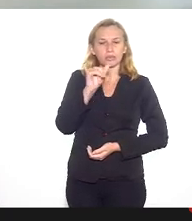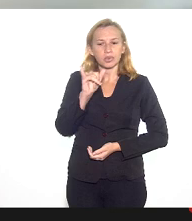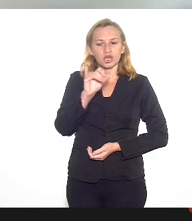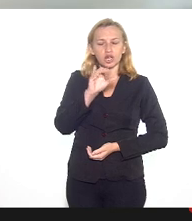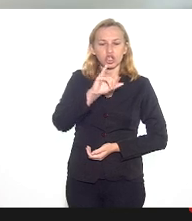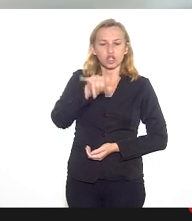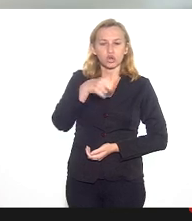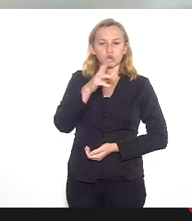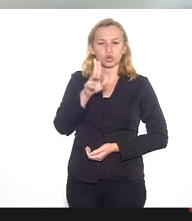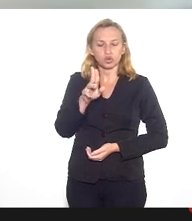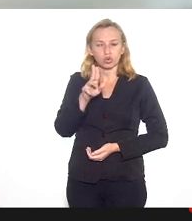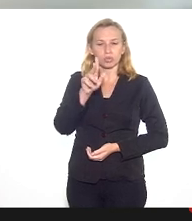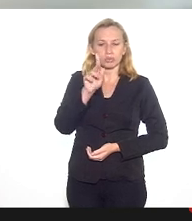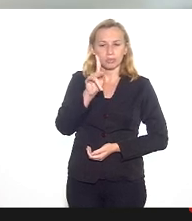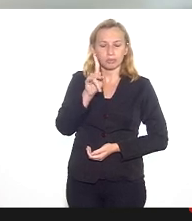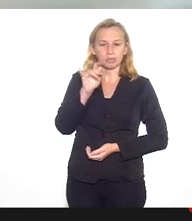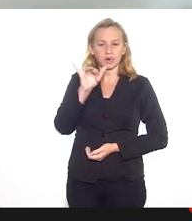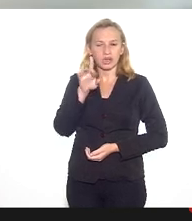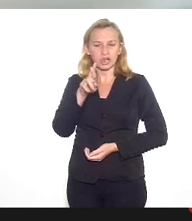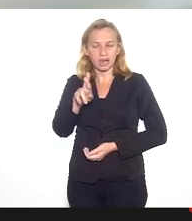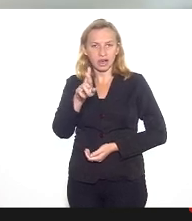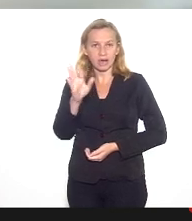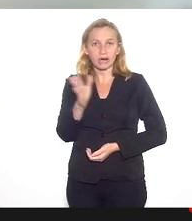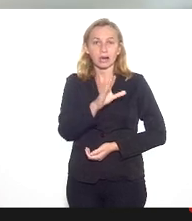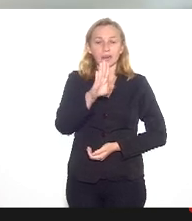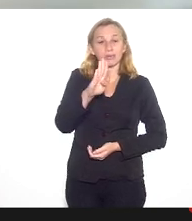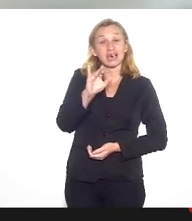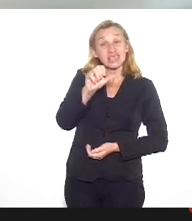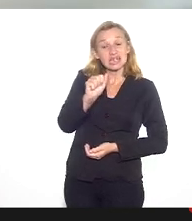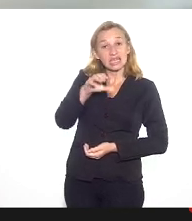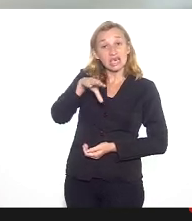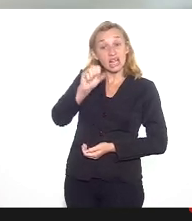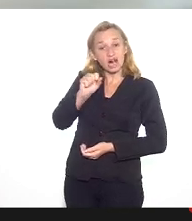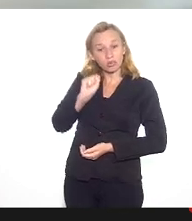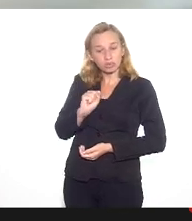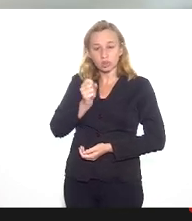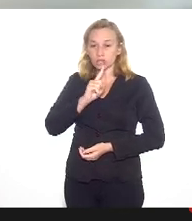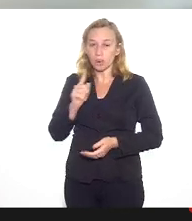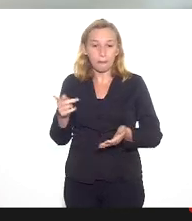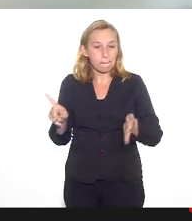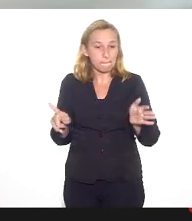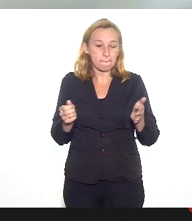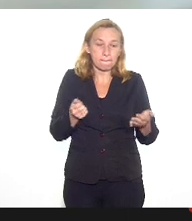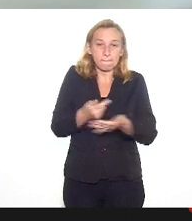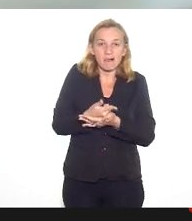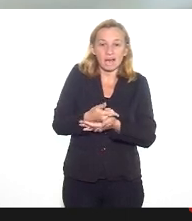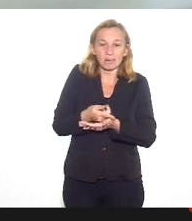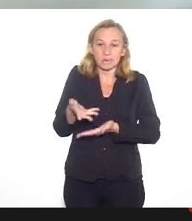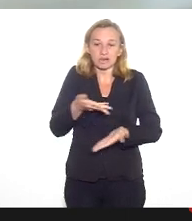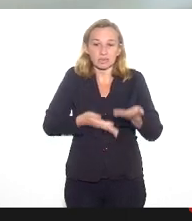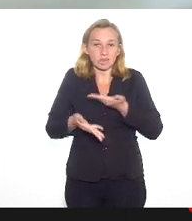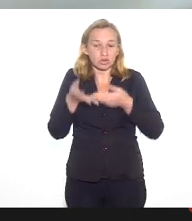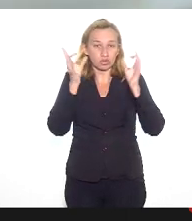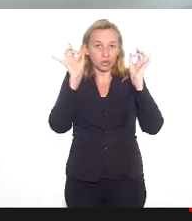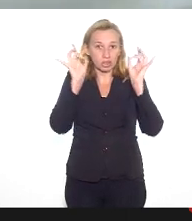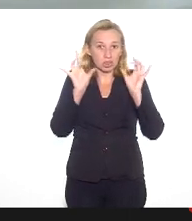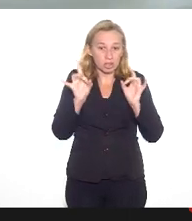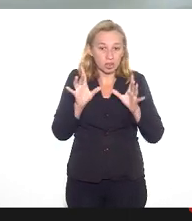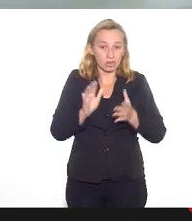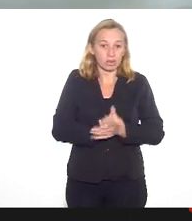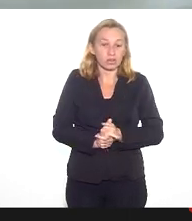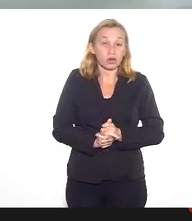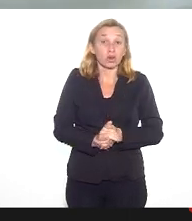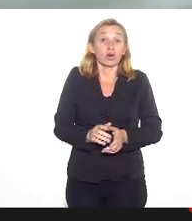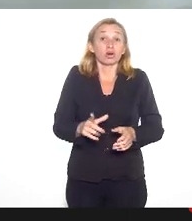bacia de Campos, que não paga participação especial por estar com